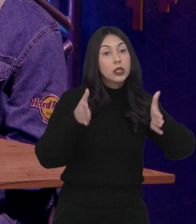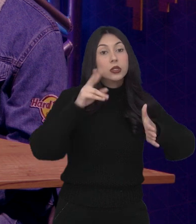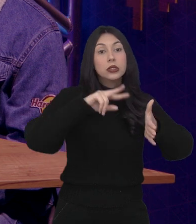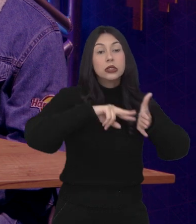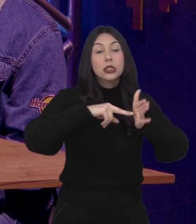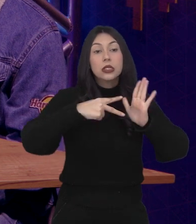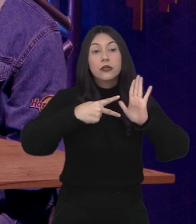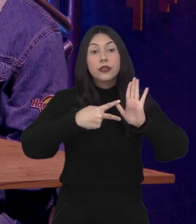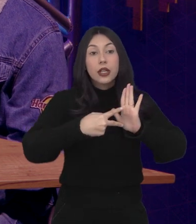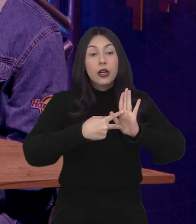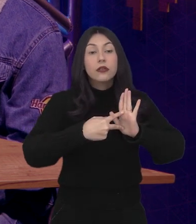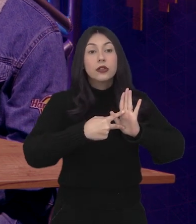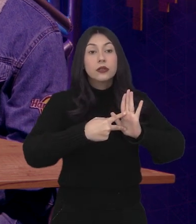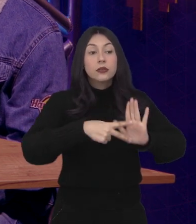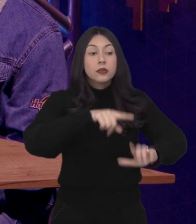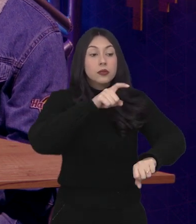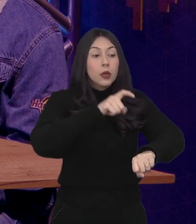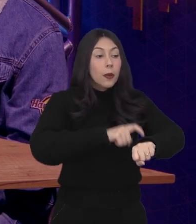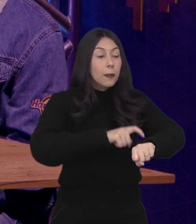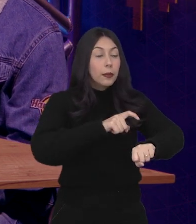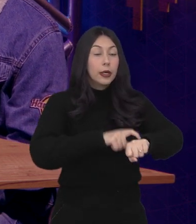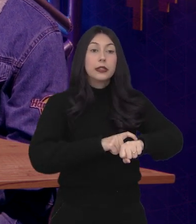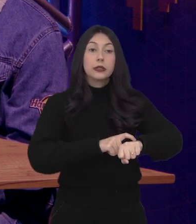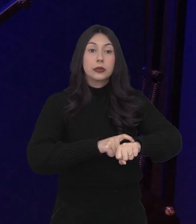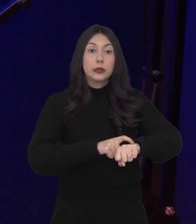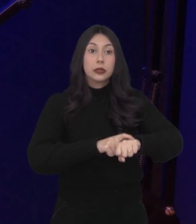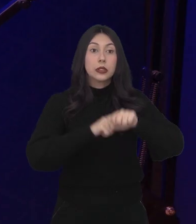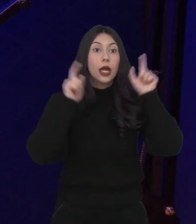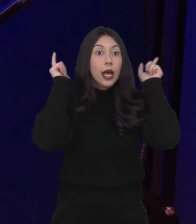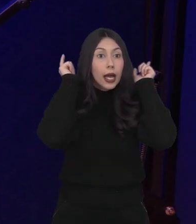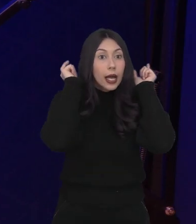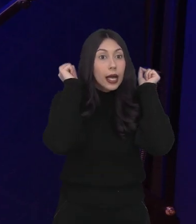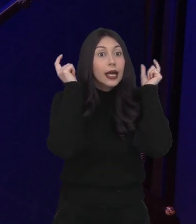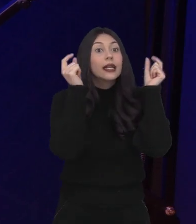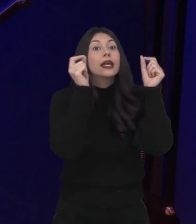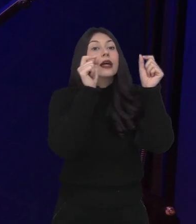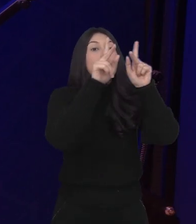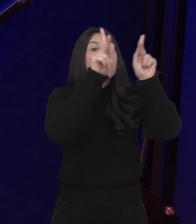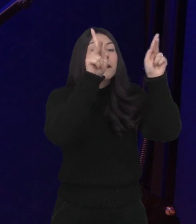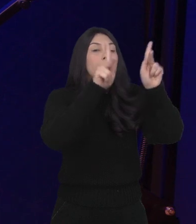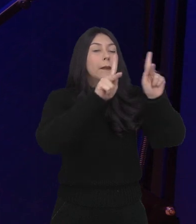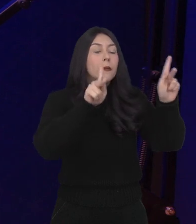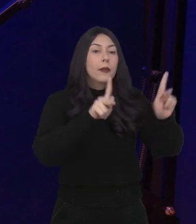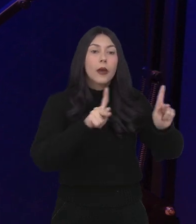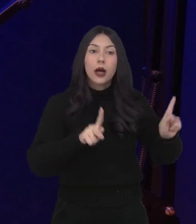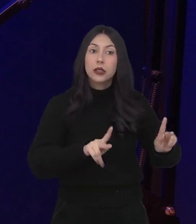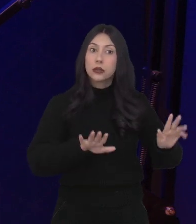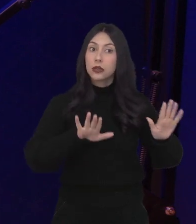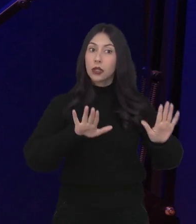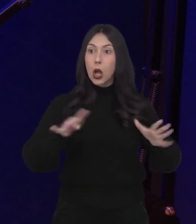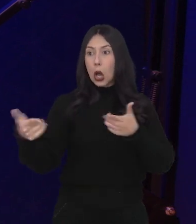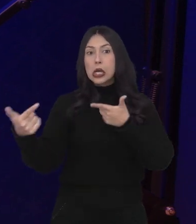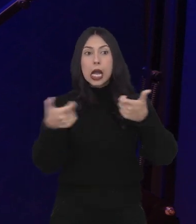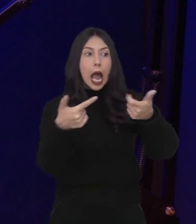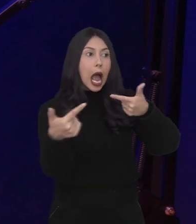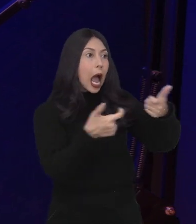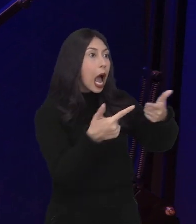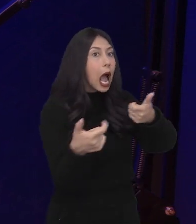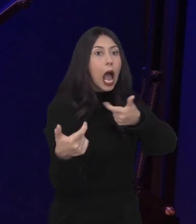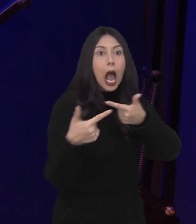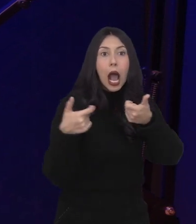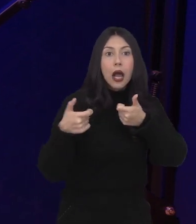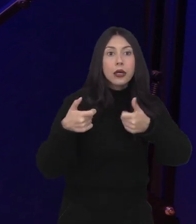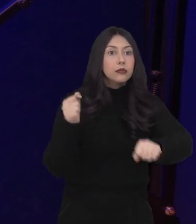elas significavam um momento em que a Grécia, ela estava em paz. Então, eles paravam todas as guerras,